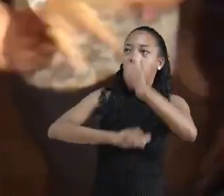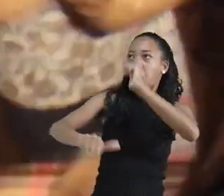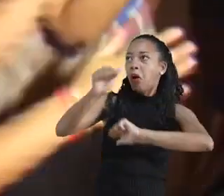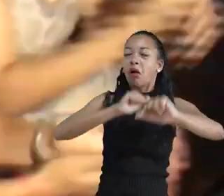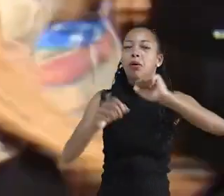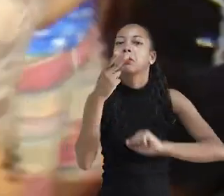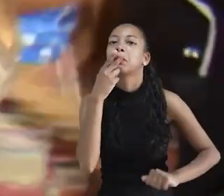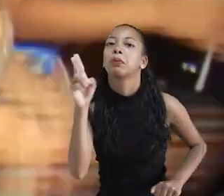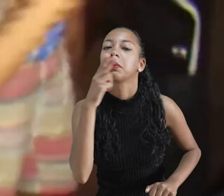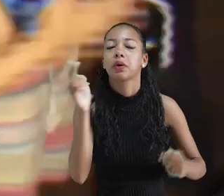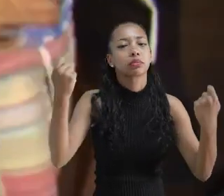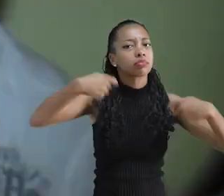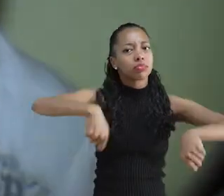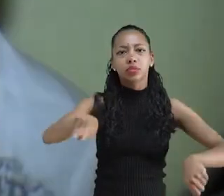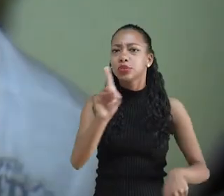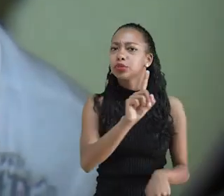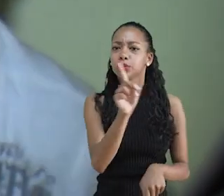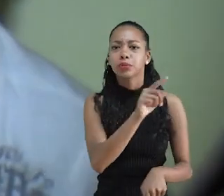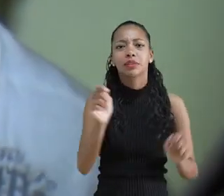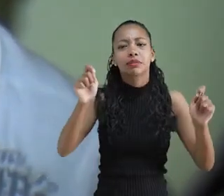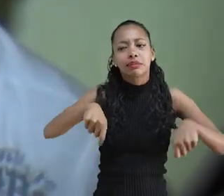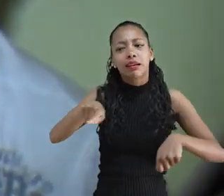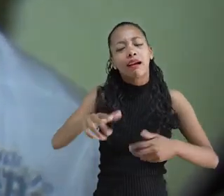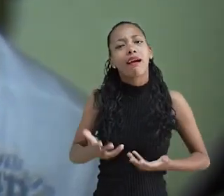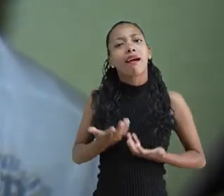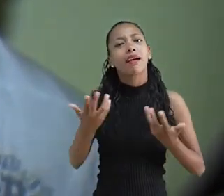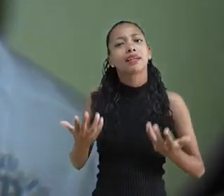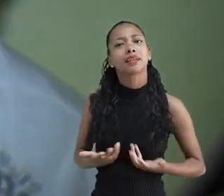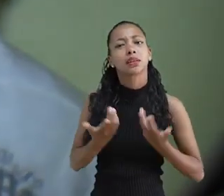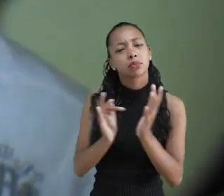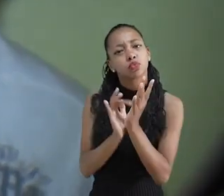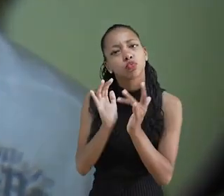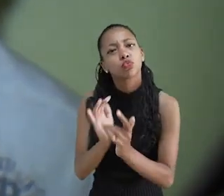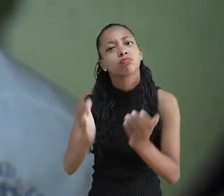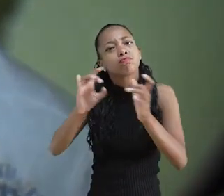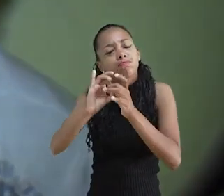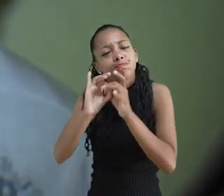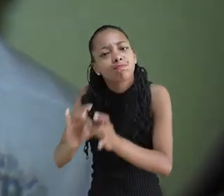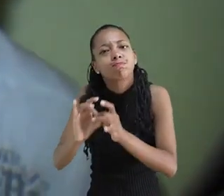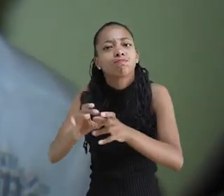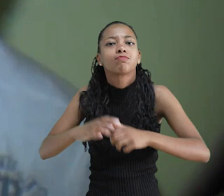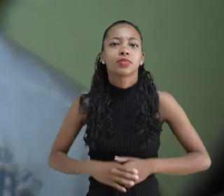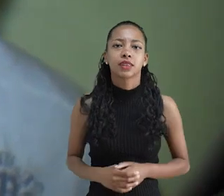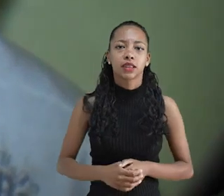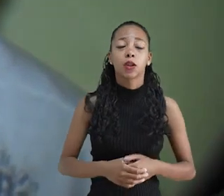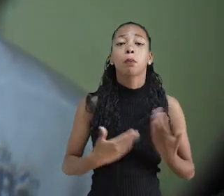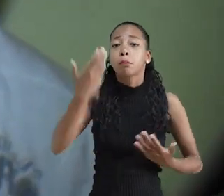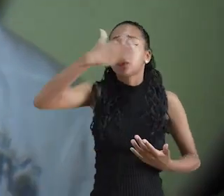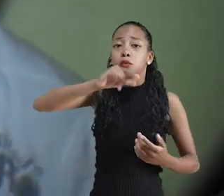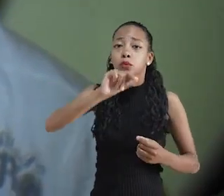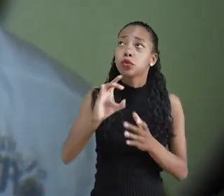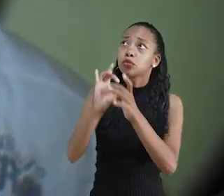de álcool ou fume um cigarro que seja a importância desse evento justamente é isso passar uma alegria verdadeira né que é uma alegria com